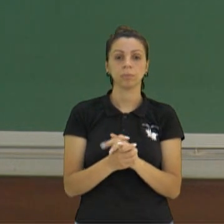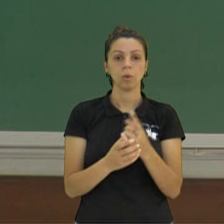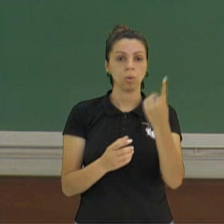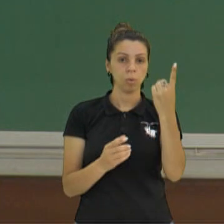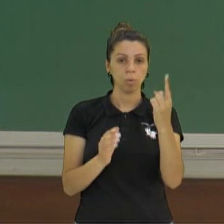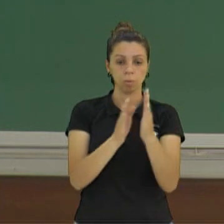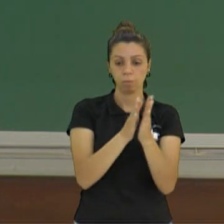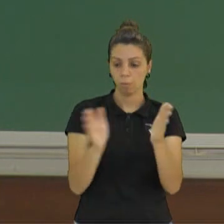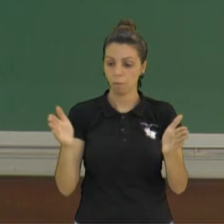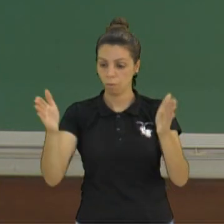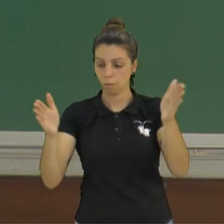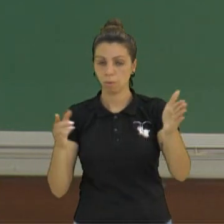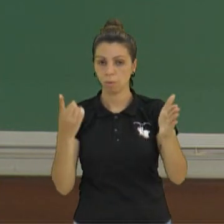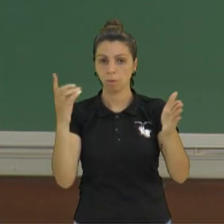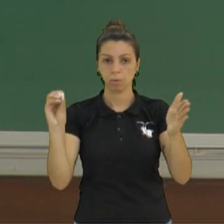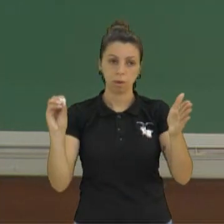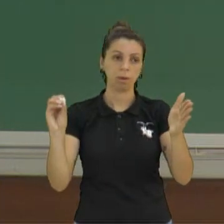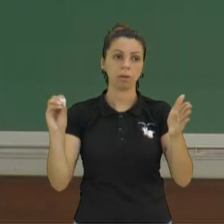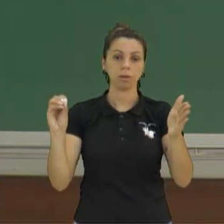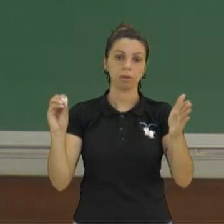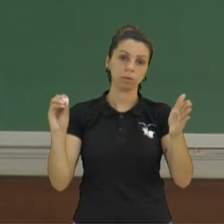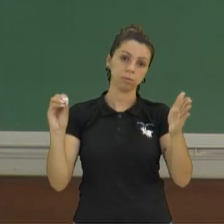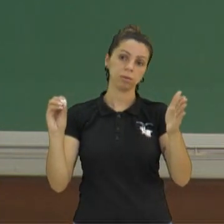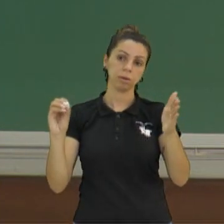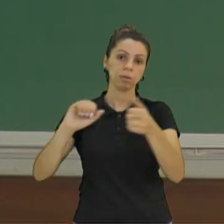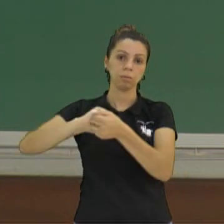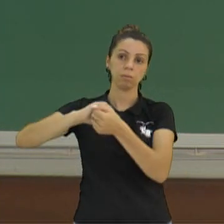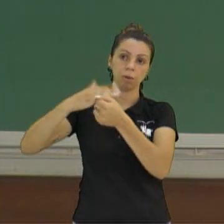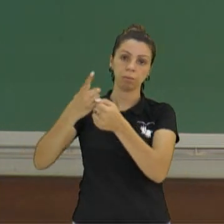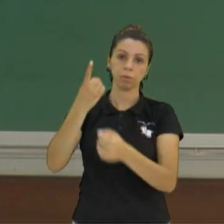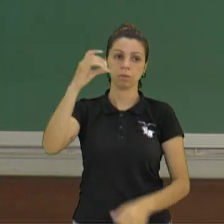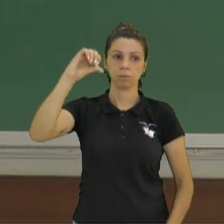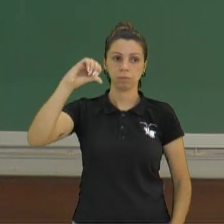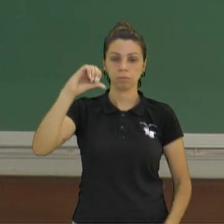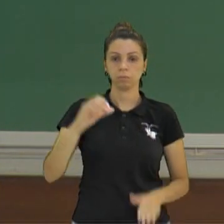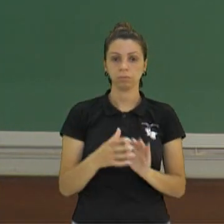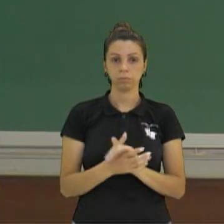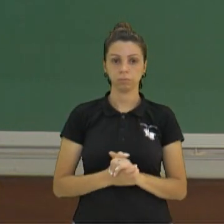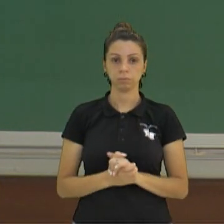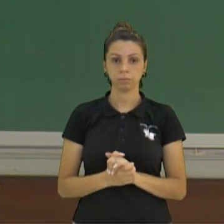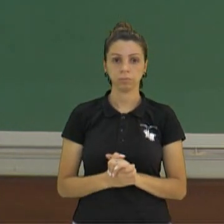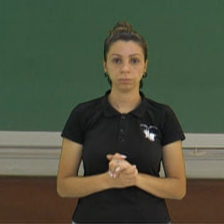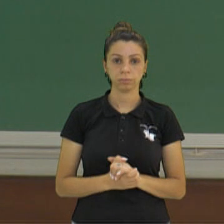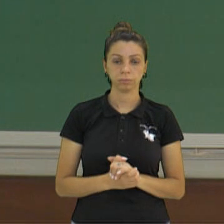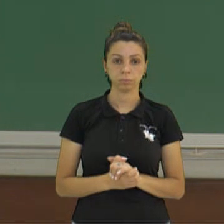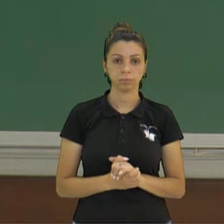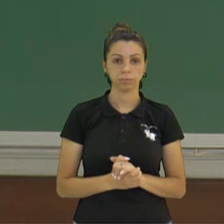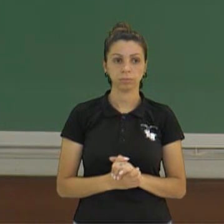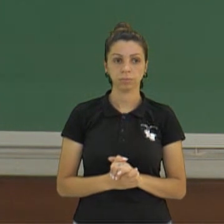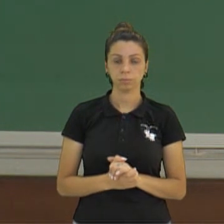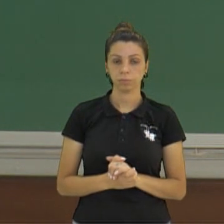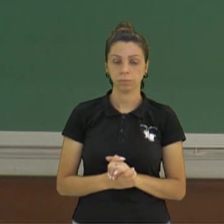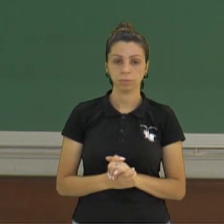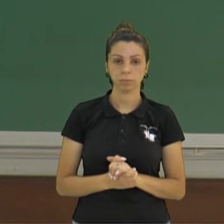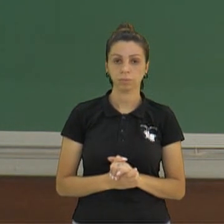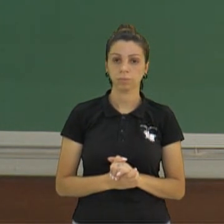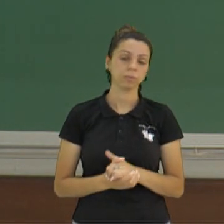1, maior ou igual a 1, e uma potência de 10. Tá? O comprimento do